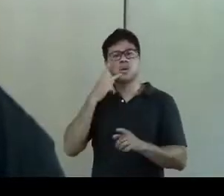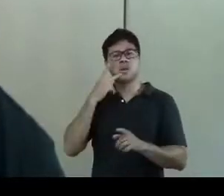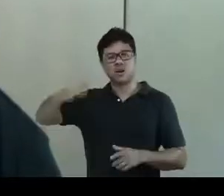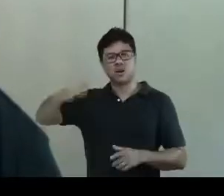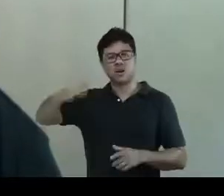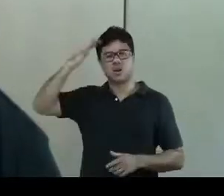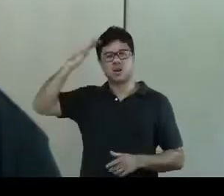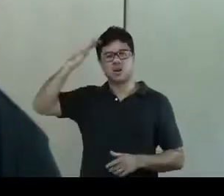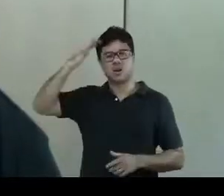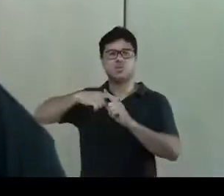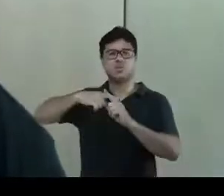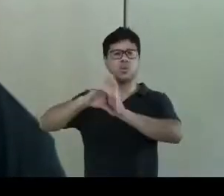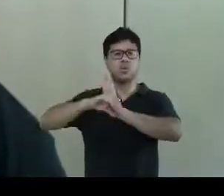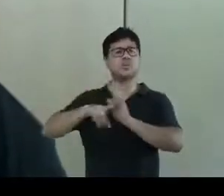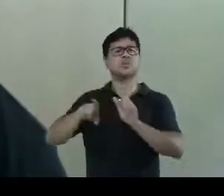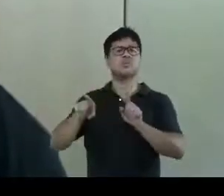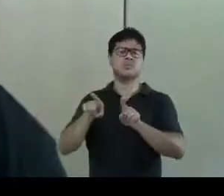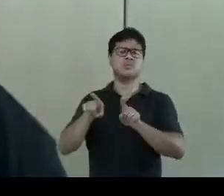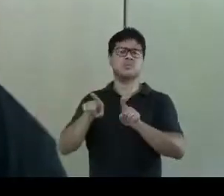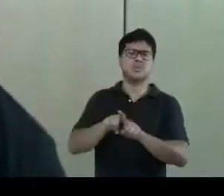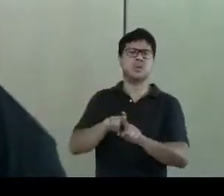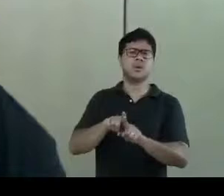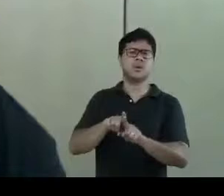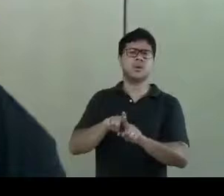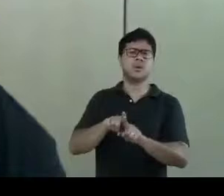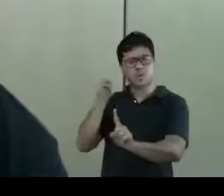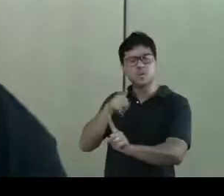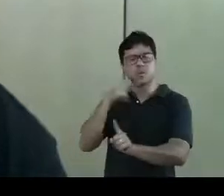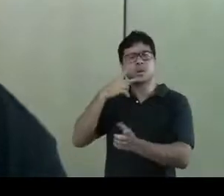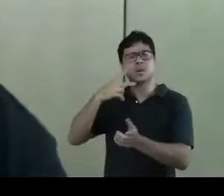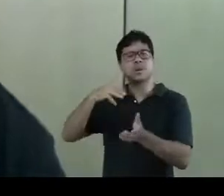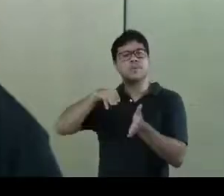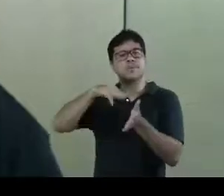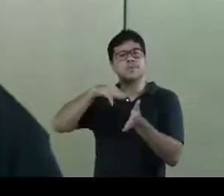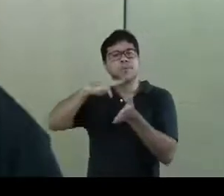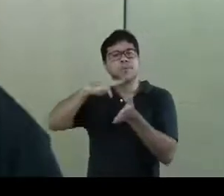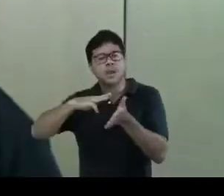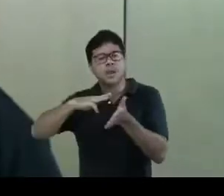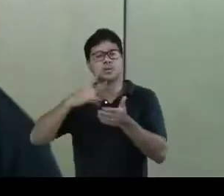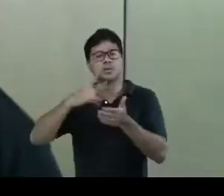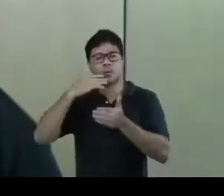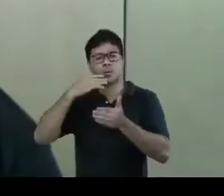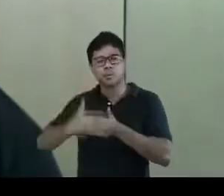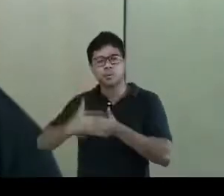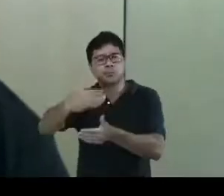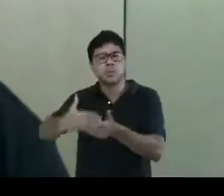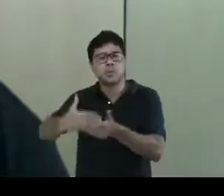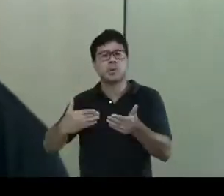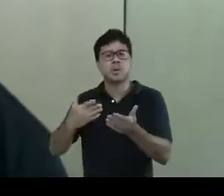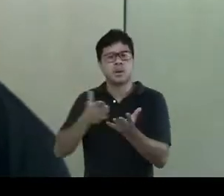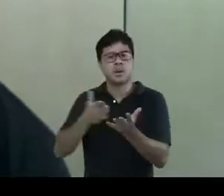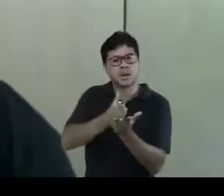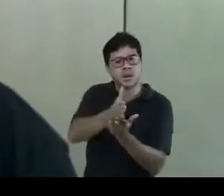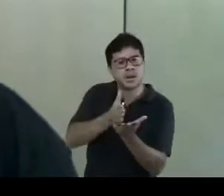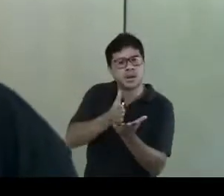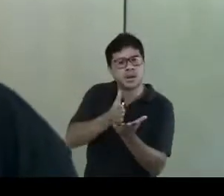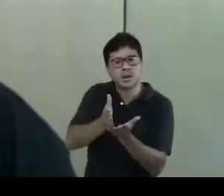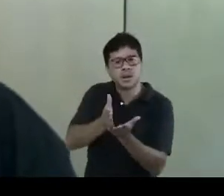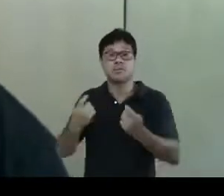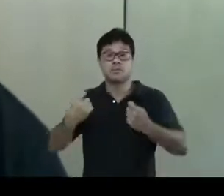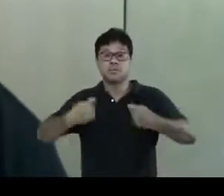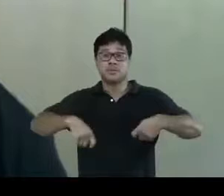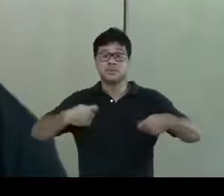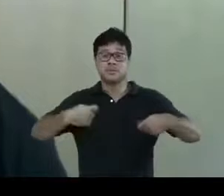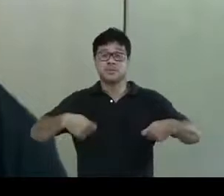teóricos e conceituais, mas, sobretudo, do ponto de vista dos seus métodos, das abordagens que elas que